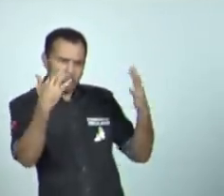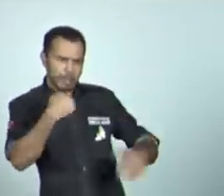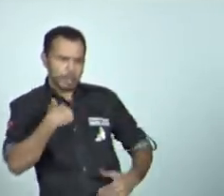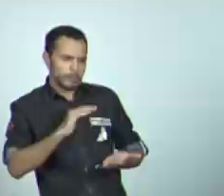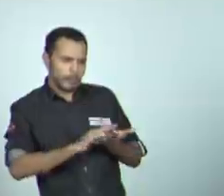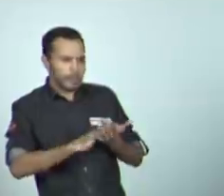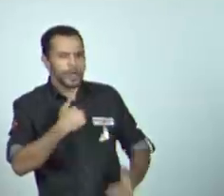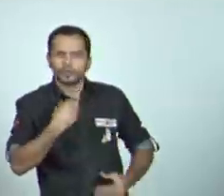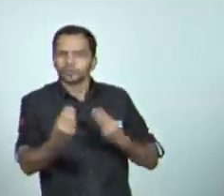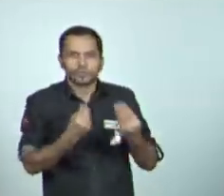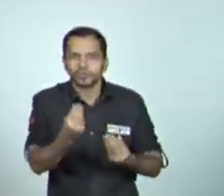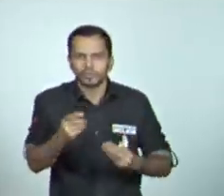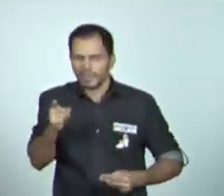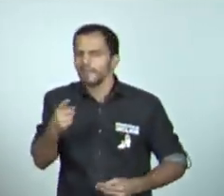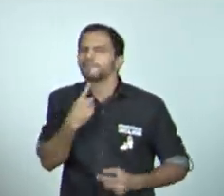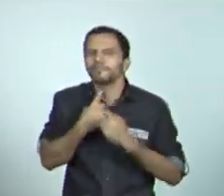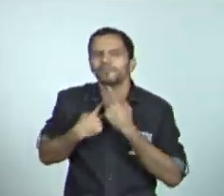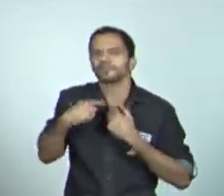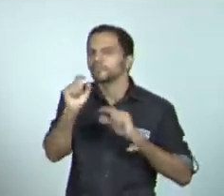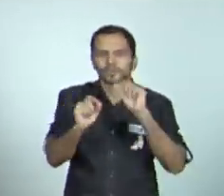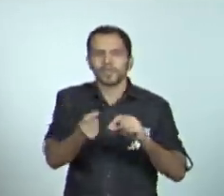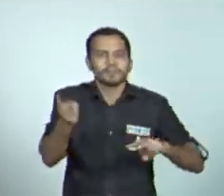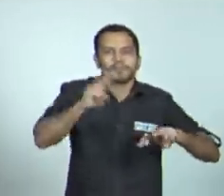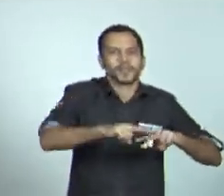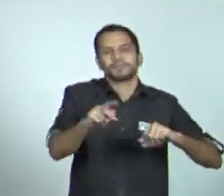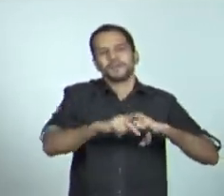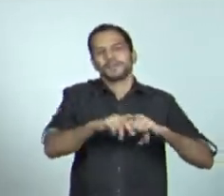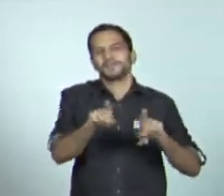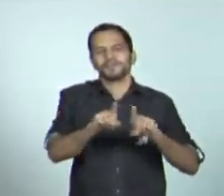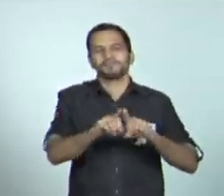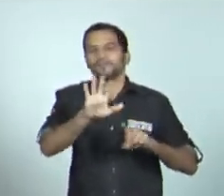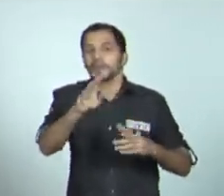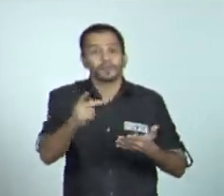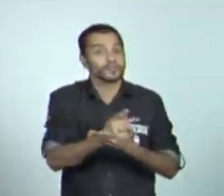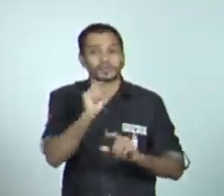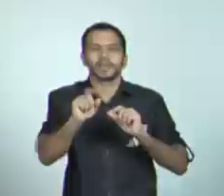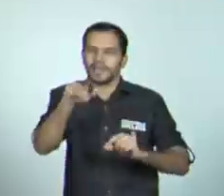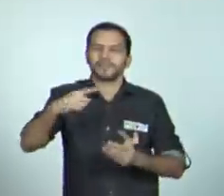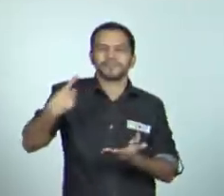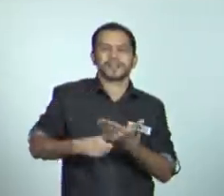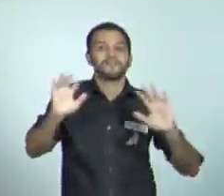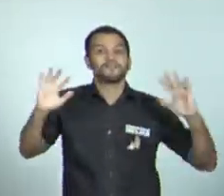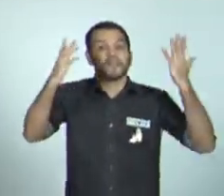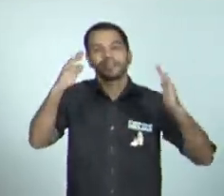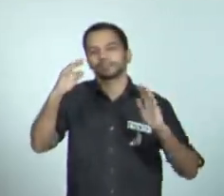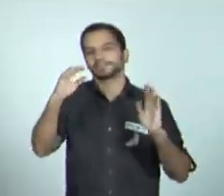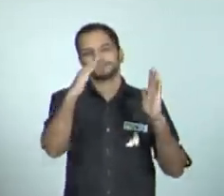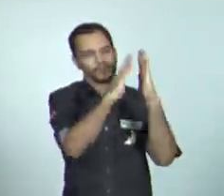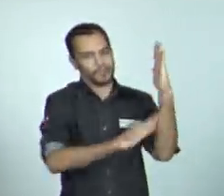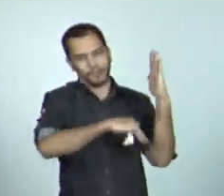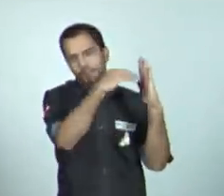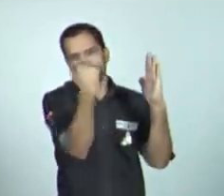dele é matar pedro logo por pessoa bater palma para ele só que é dia da páscoa e ele fala